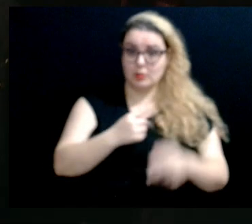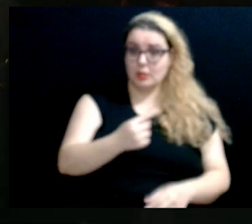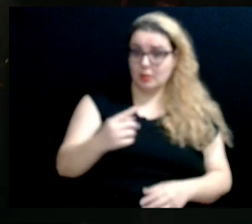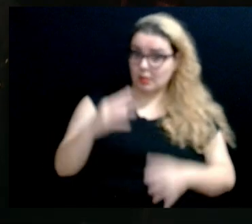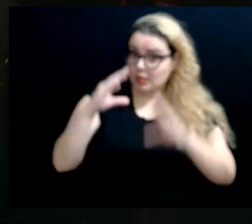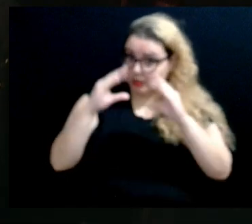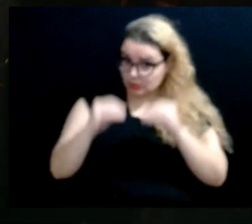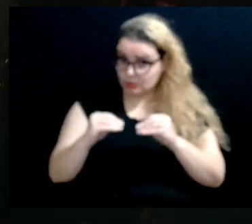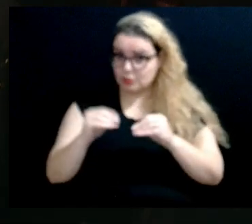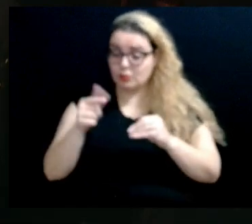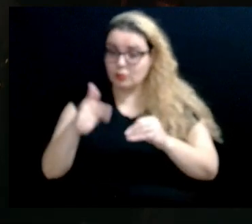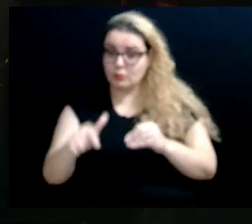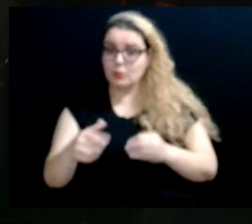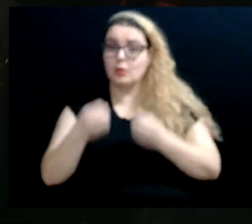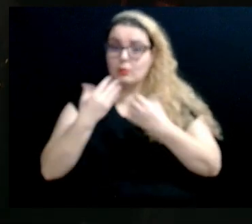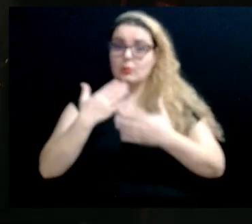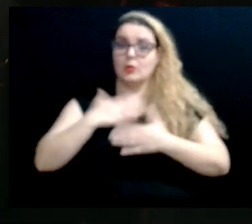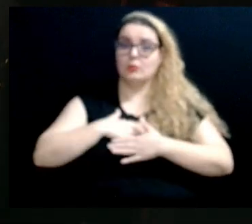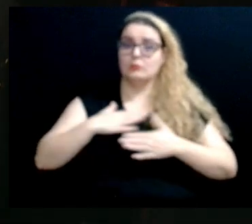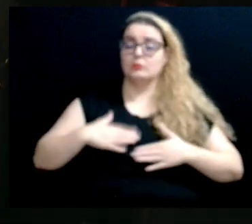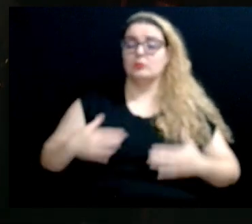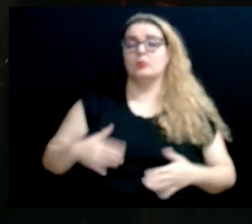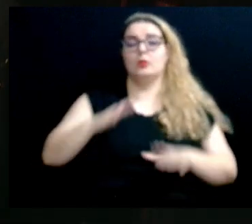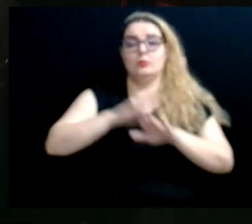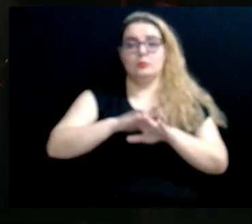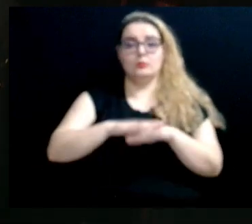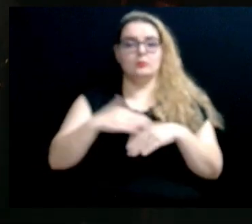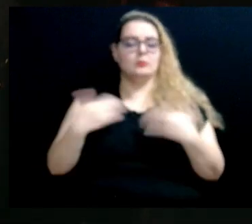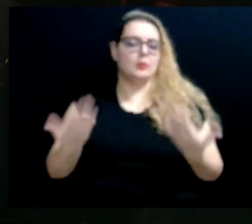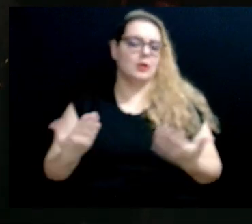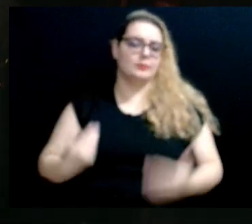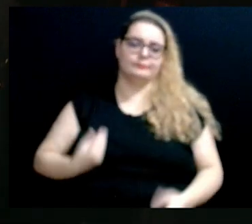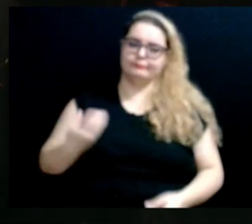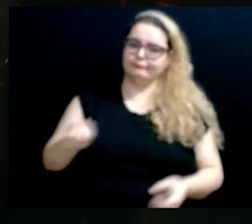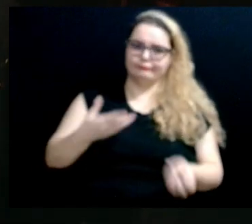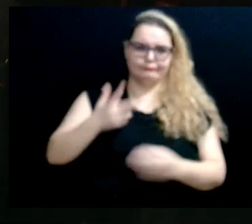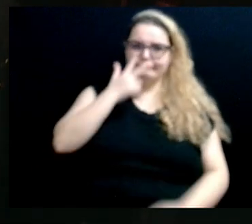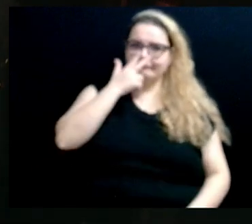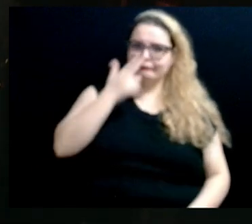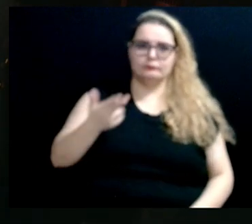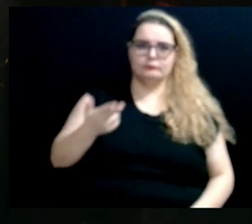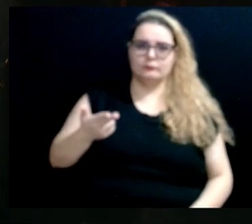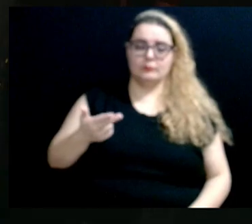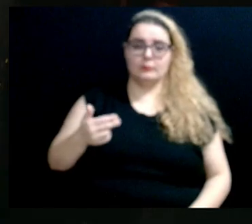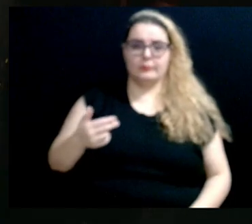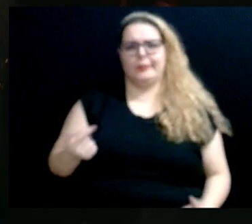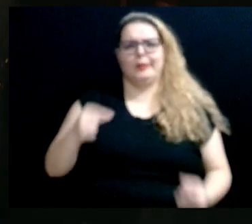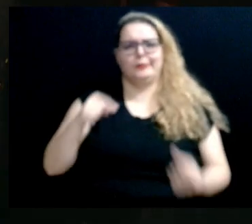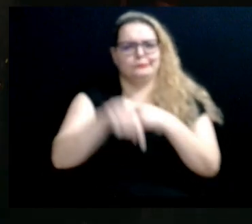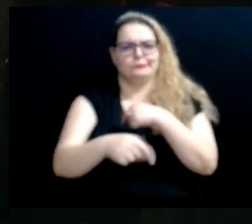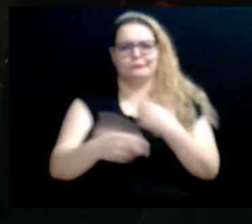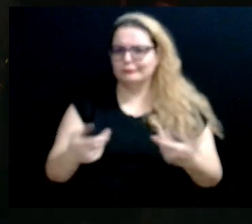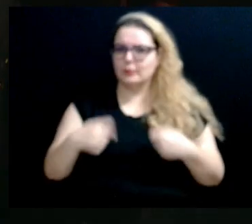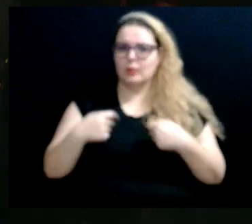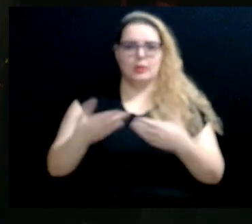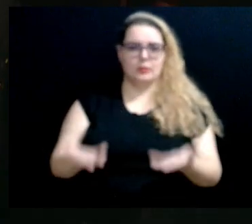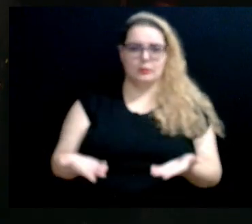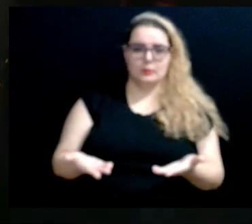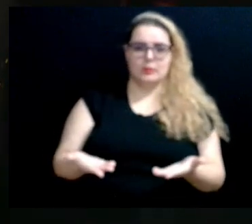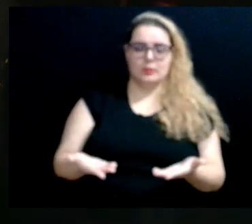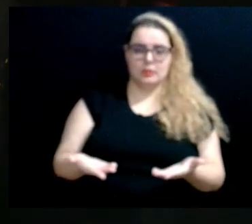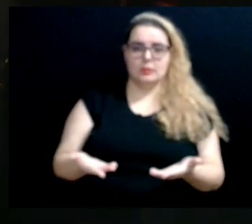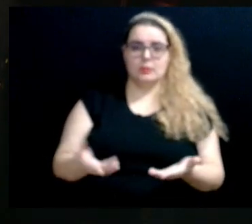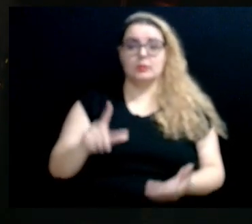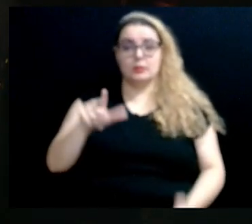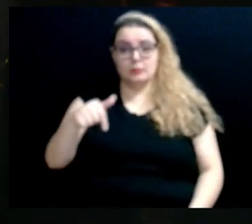manter o bom funcionamento do organismo. Mas a vida moderna parece cada vez mais incompatível com essa necessidade, né? Depois de um